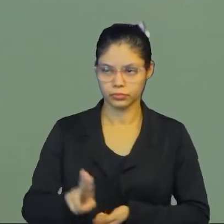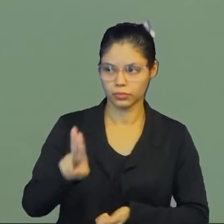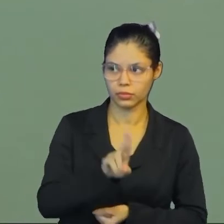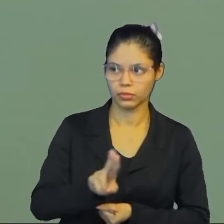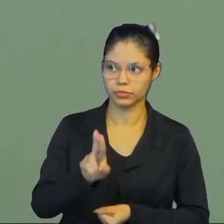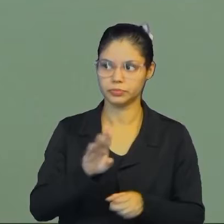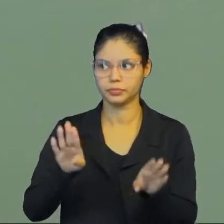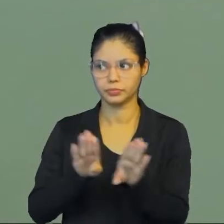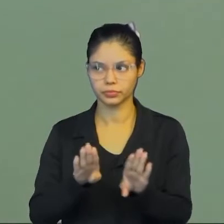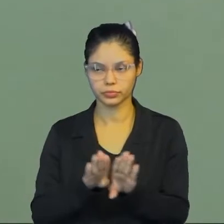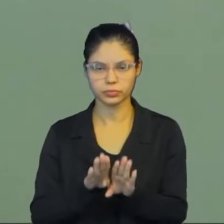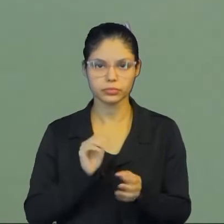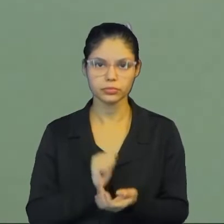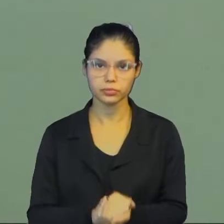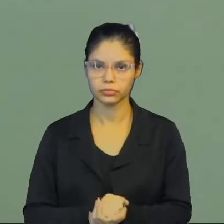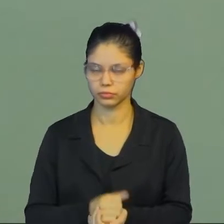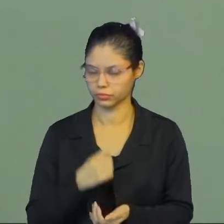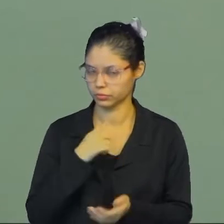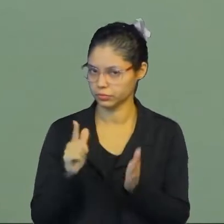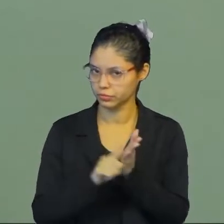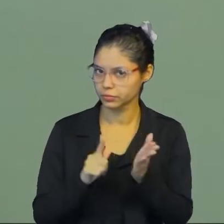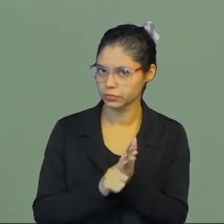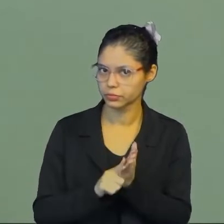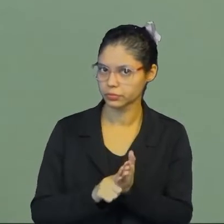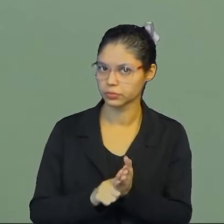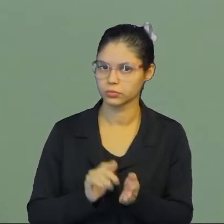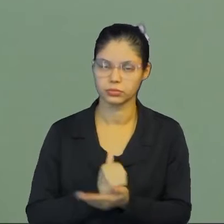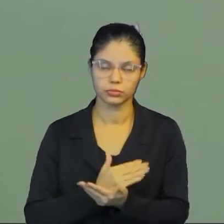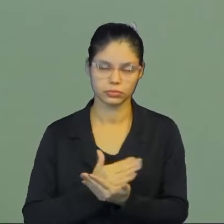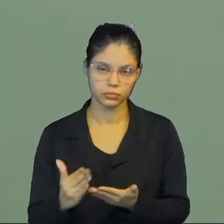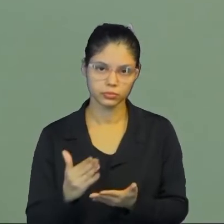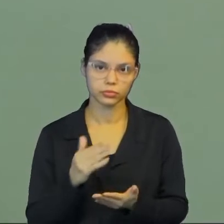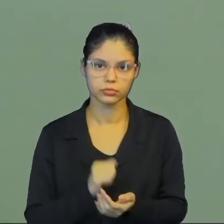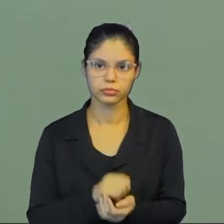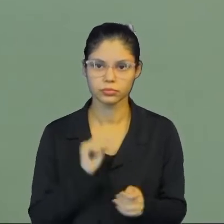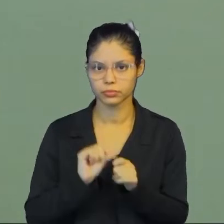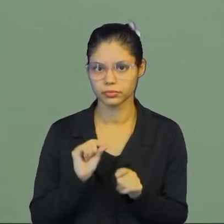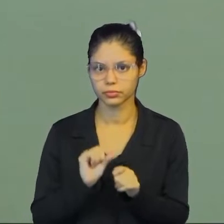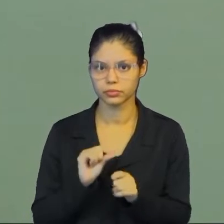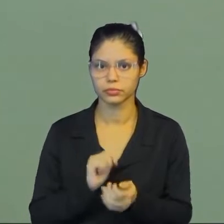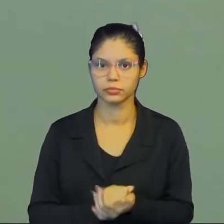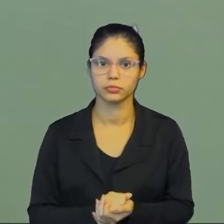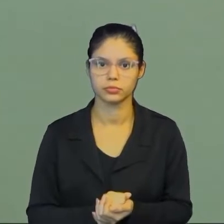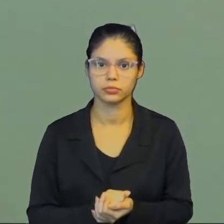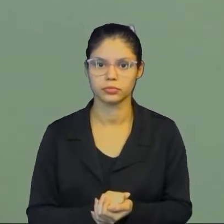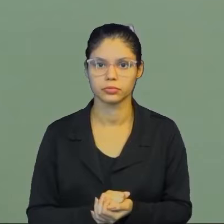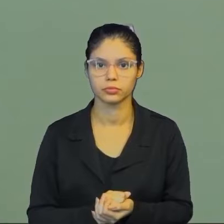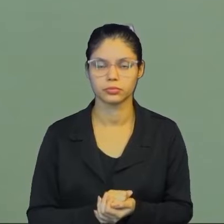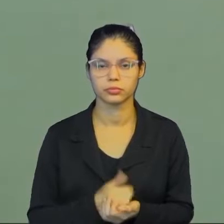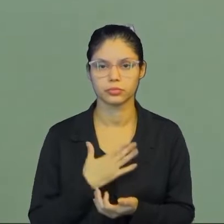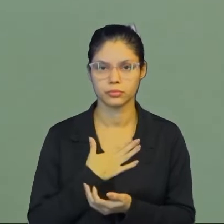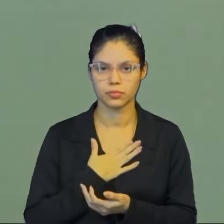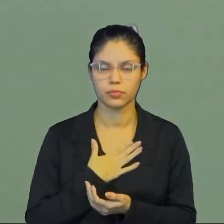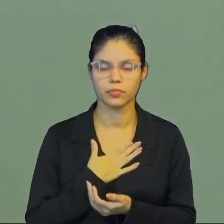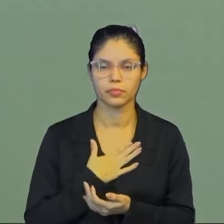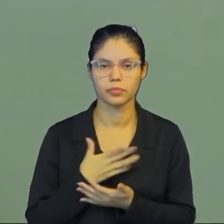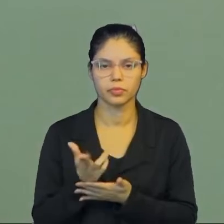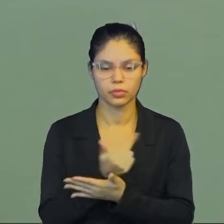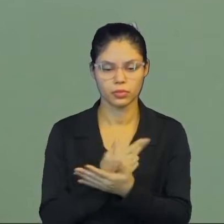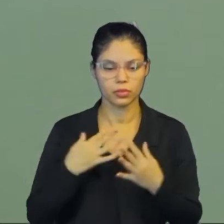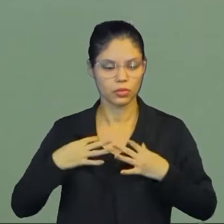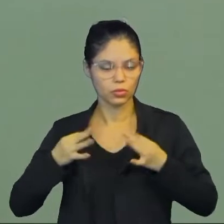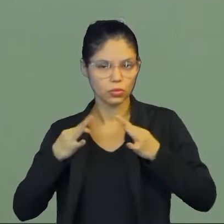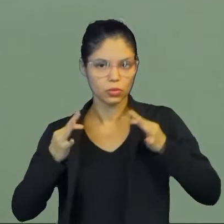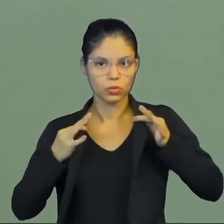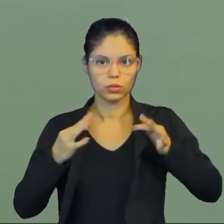utilizamos um molde de papel inicial para fazer aí a minha obra, né, a minha